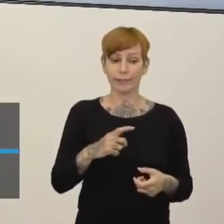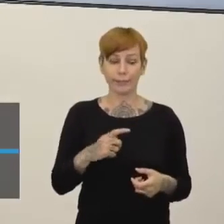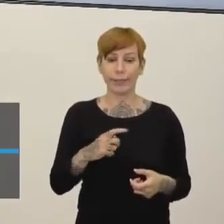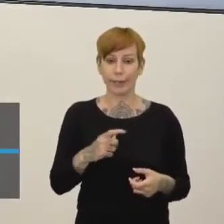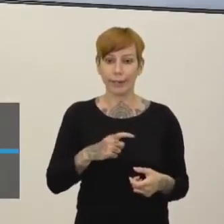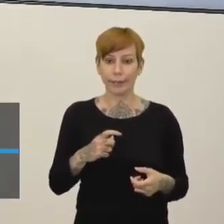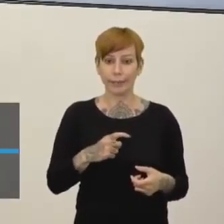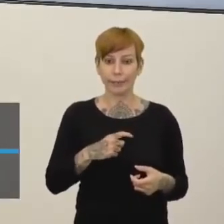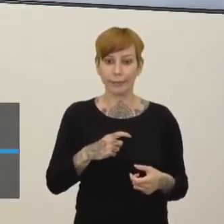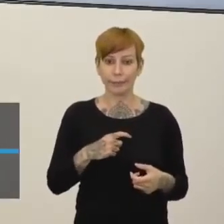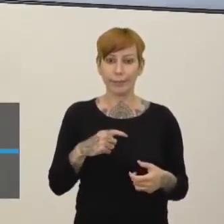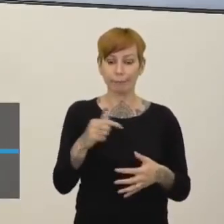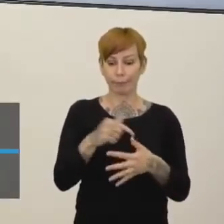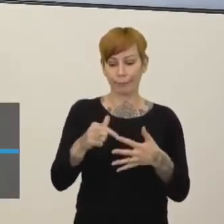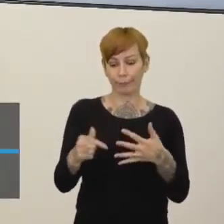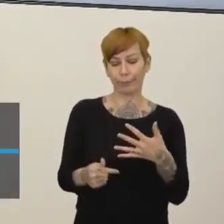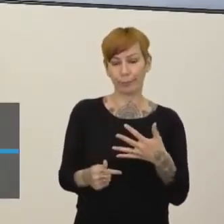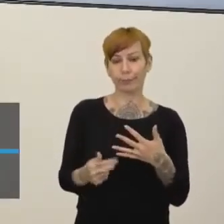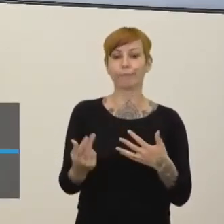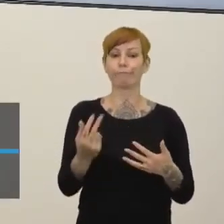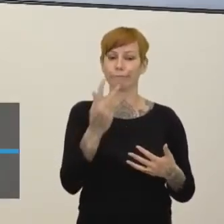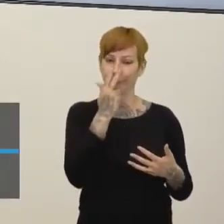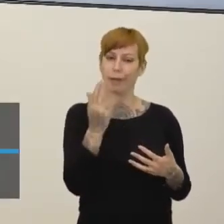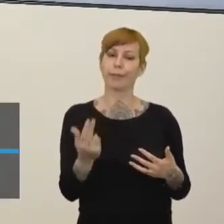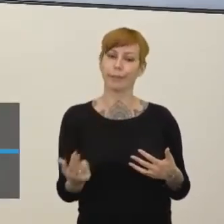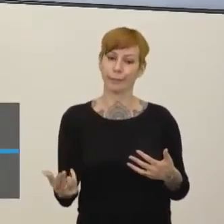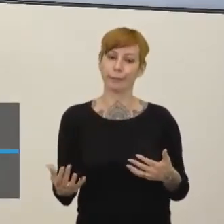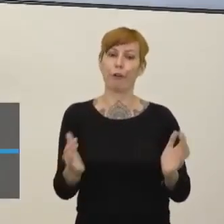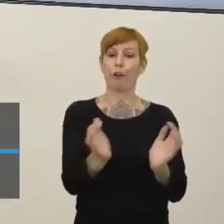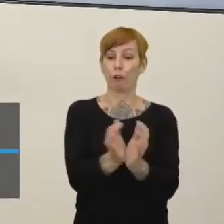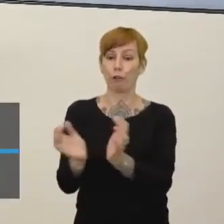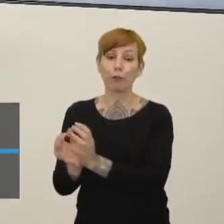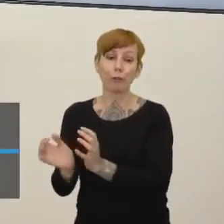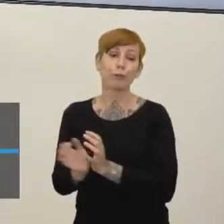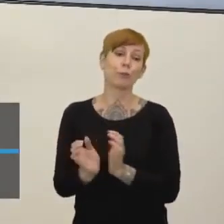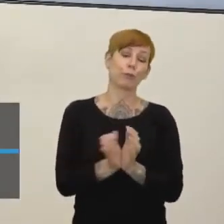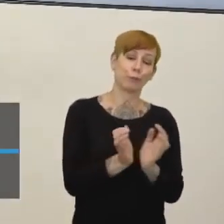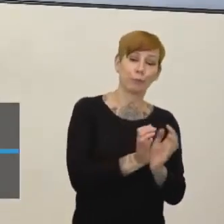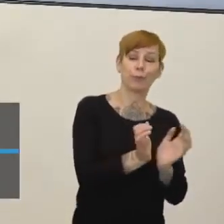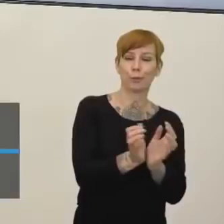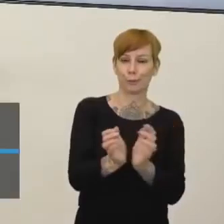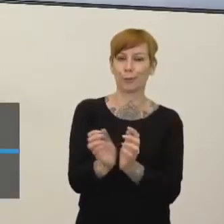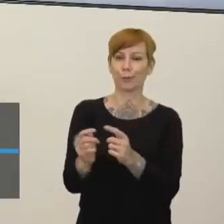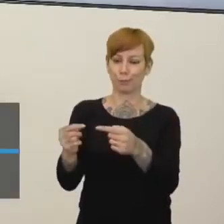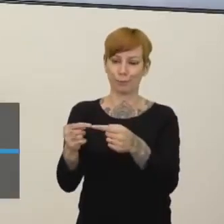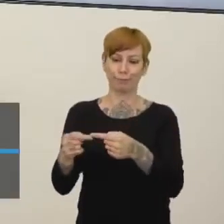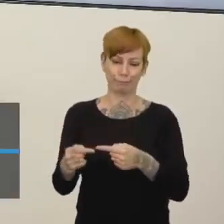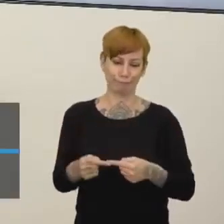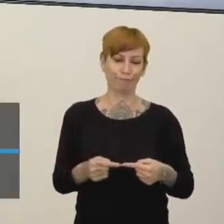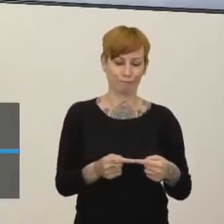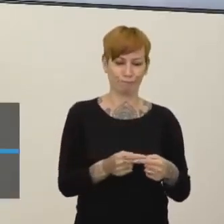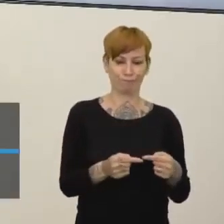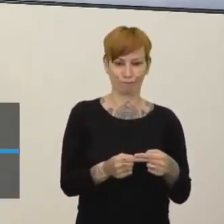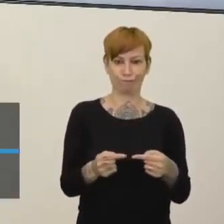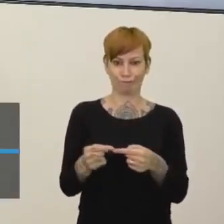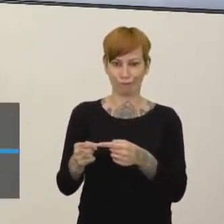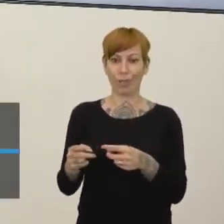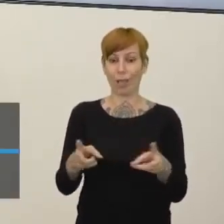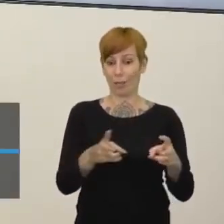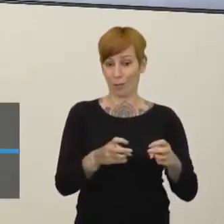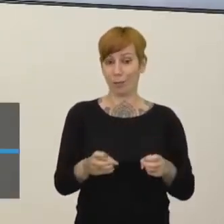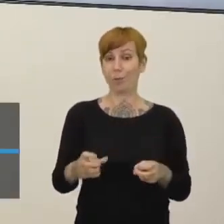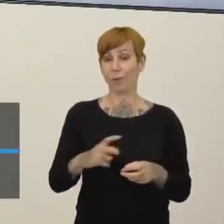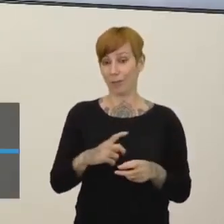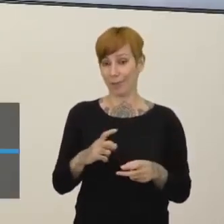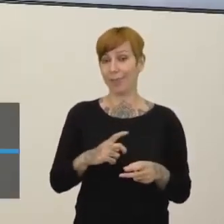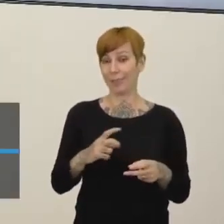semelhantes, pertencem a grupos específicos. Então eu pego aquele que não aprende, eu junto esse grupo e eu percebo que eles têm